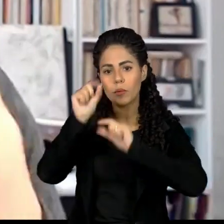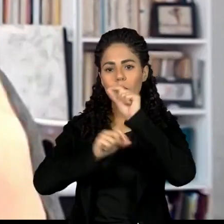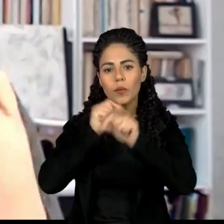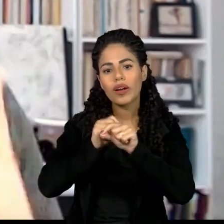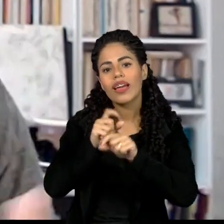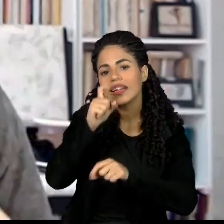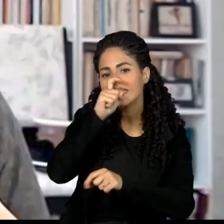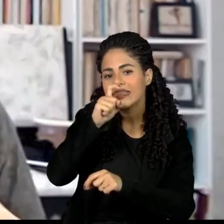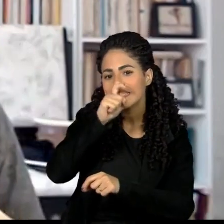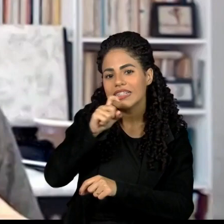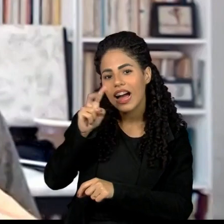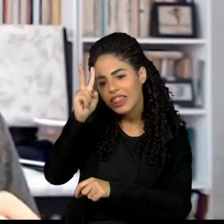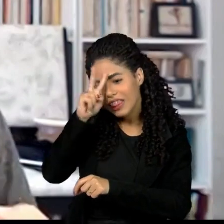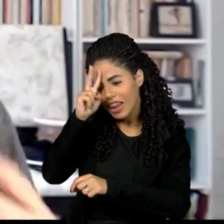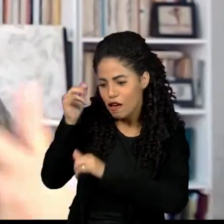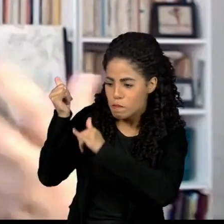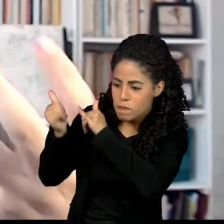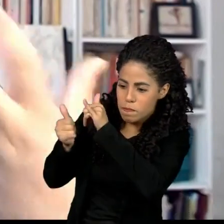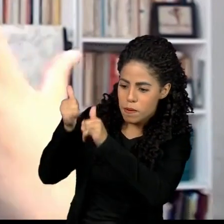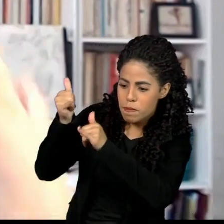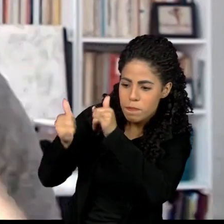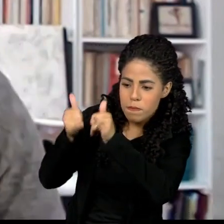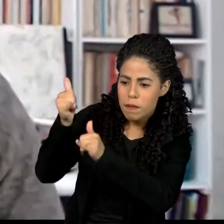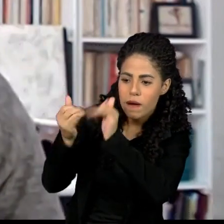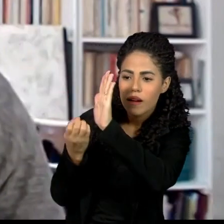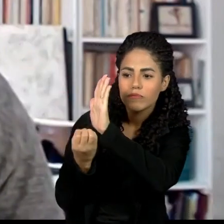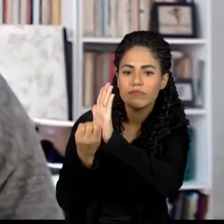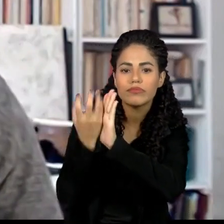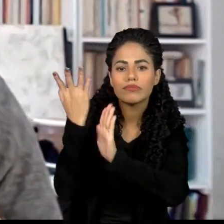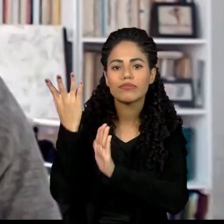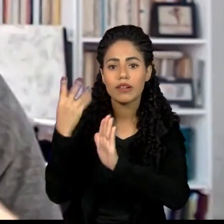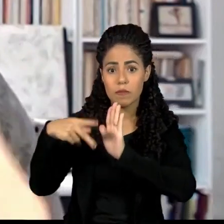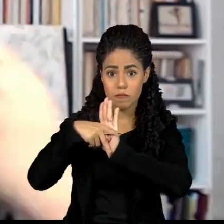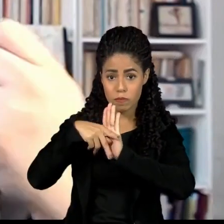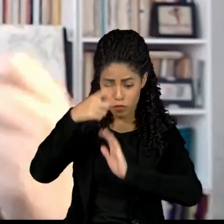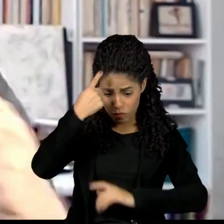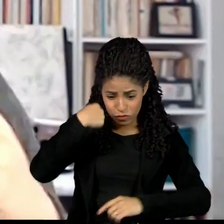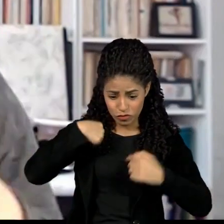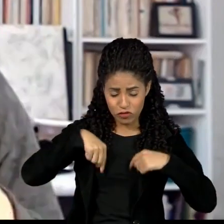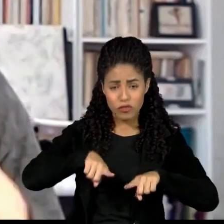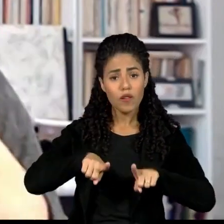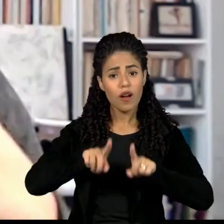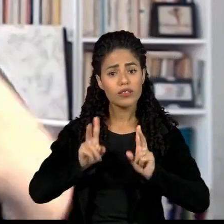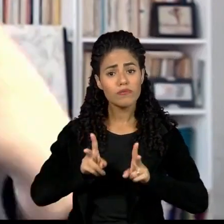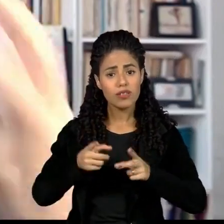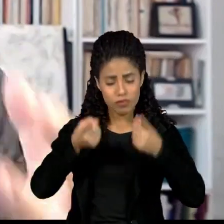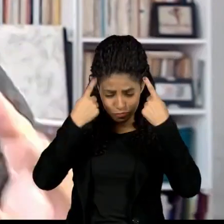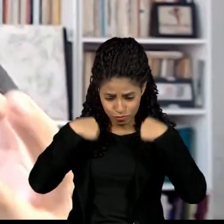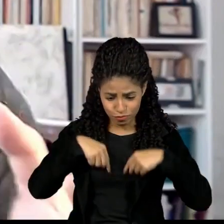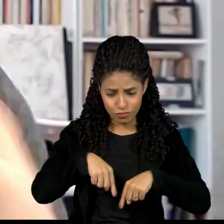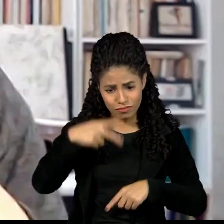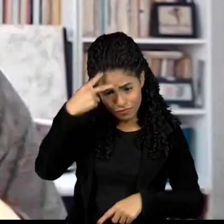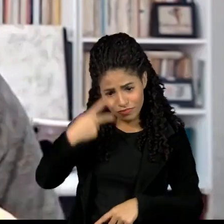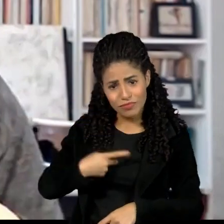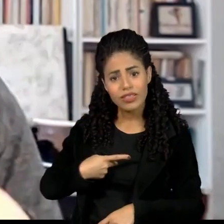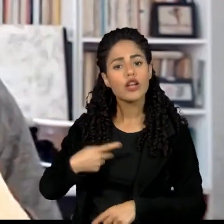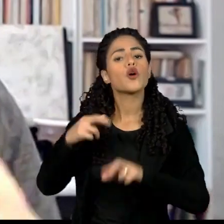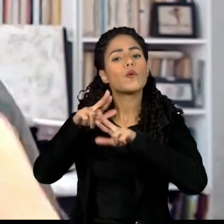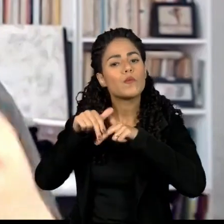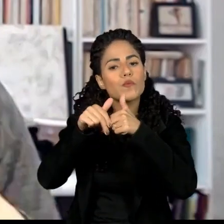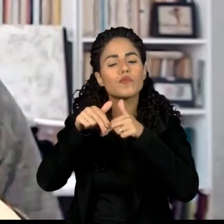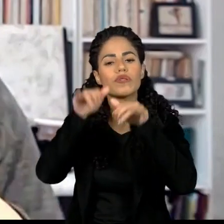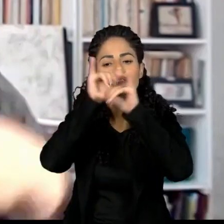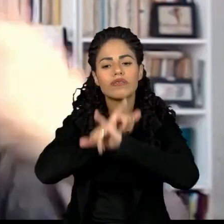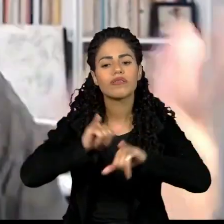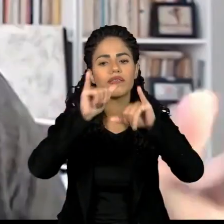não são histórias sobre monstros encantados, eles são histórias sobre nós mesmos, né? Então é por isso que eles falam da gente,